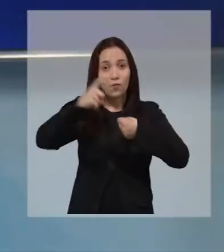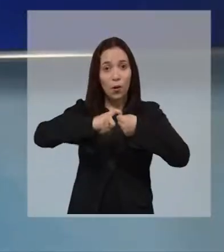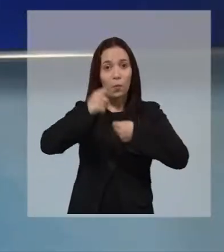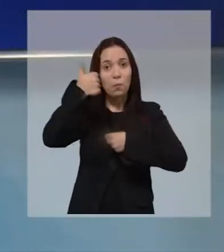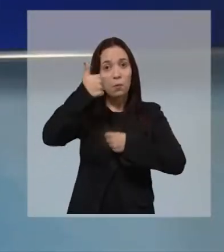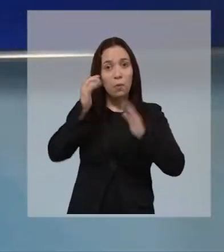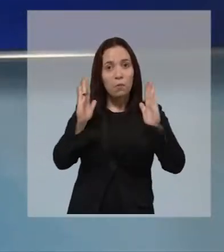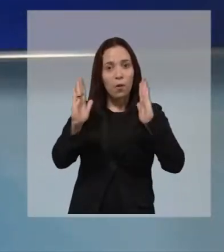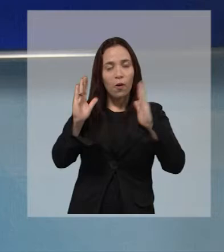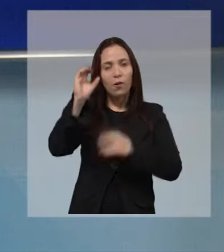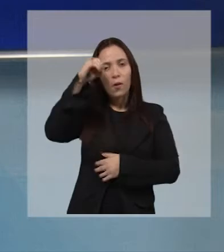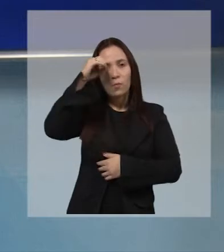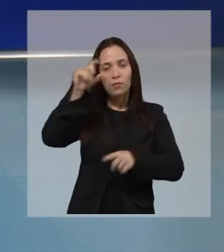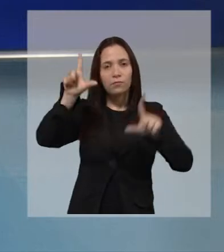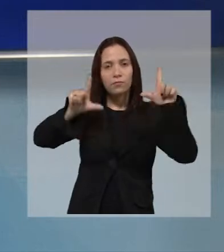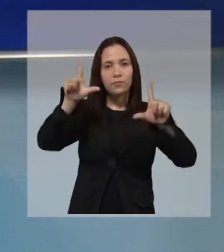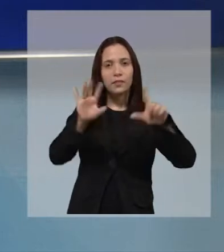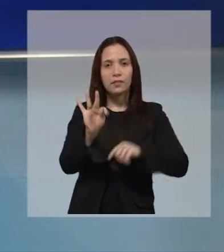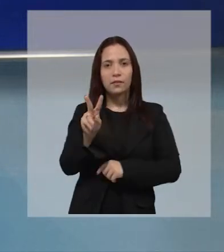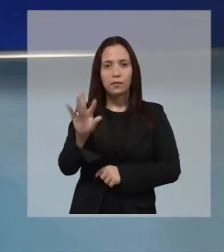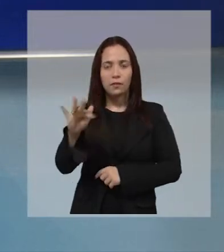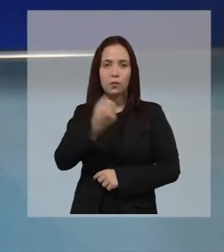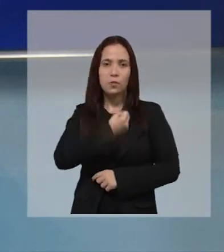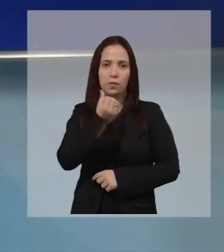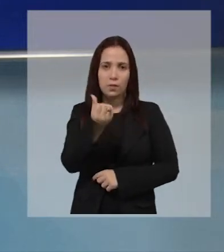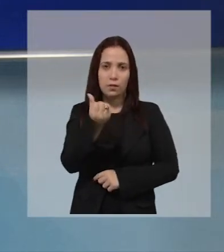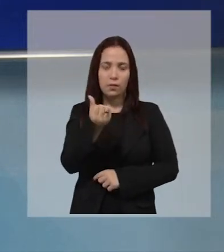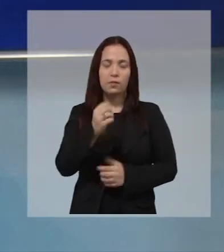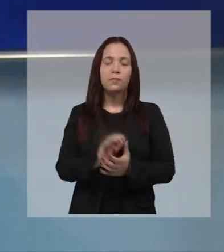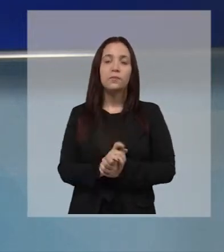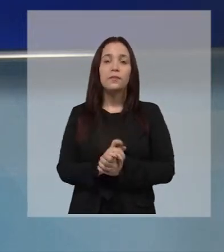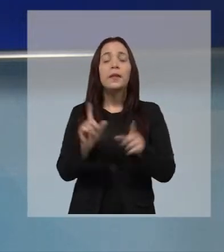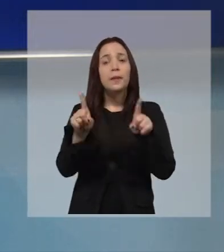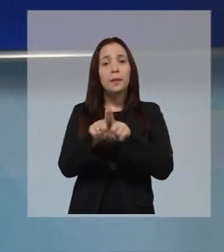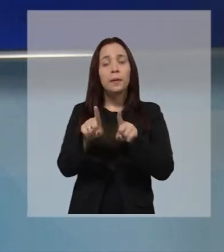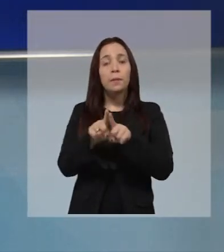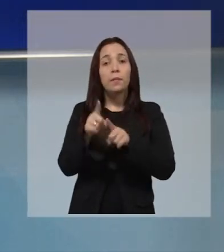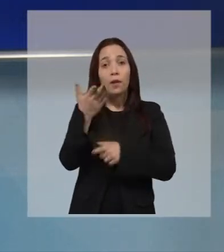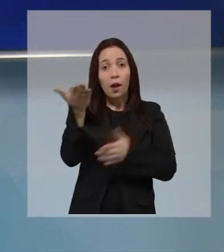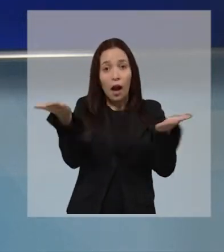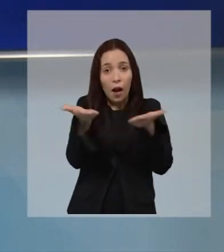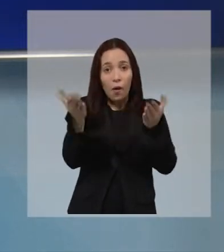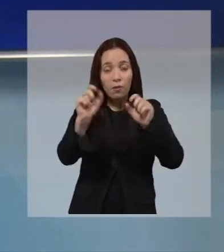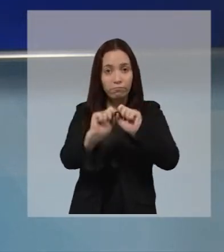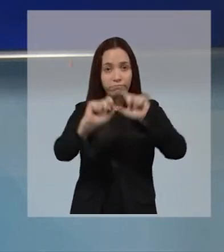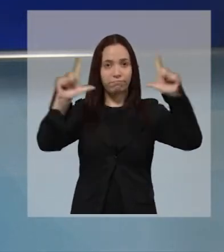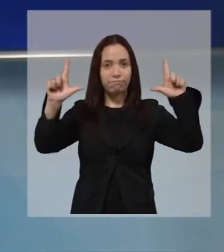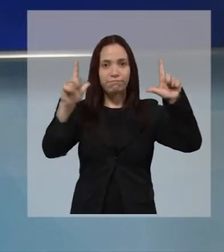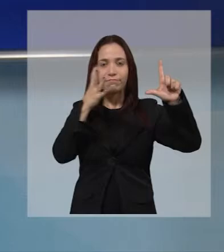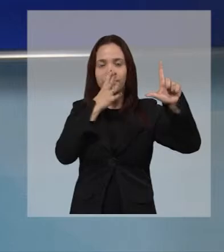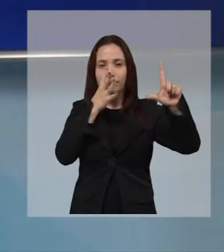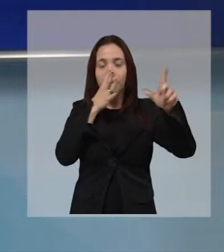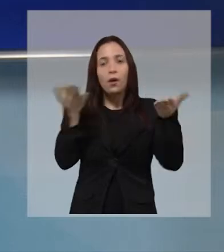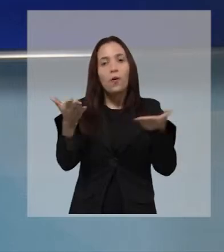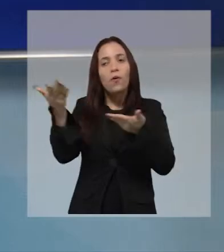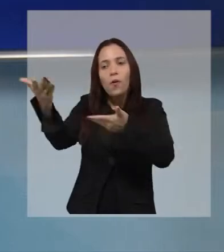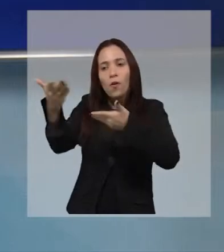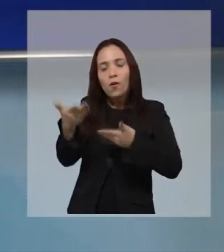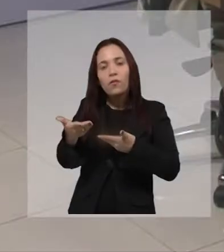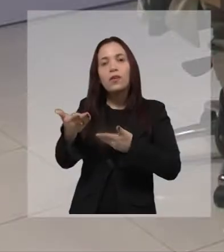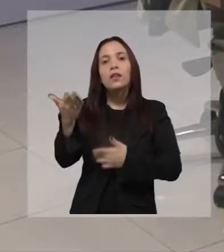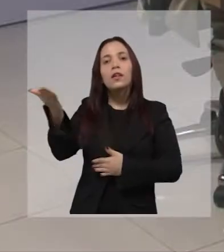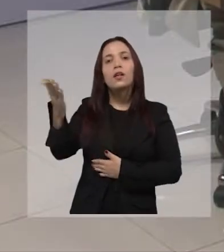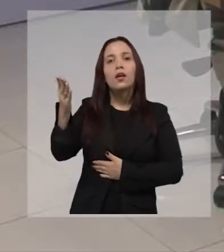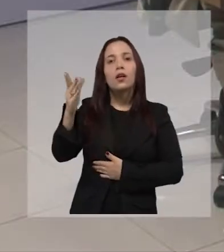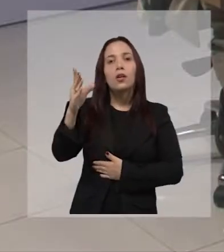De volta com o primeiro bloco do programa Observatório pela TV Fortaleza, canal 6 da Multiplay. Para você, assinante que ligou agora, o programa recebe hoje como